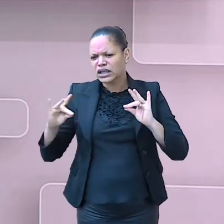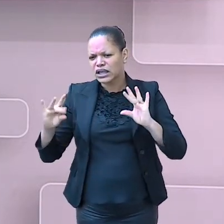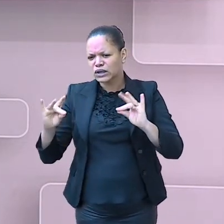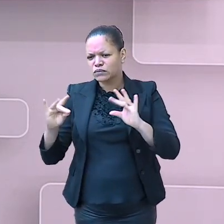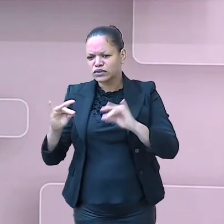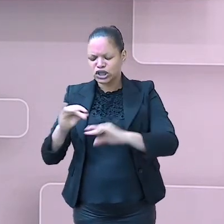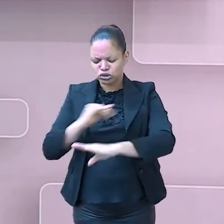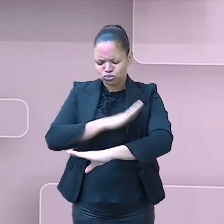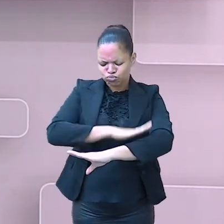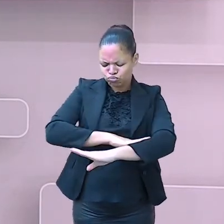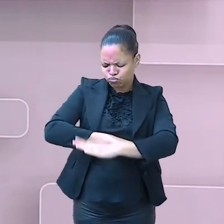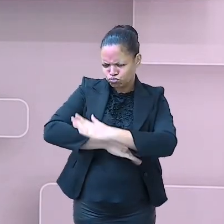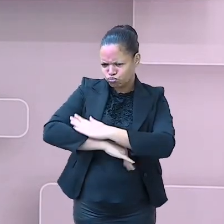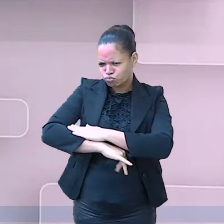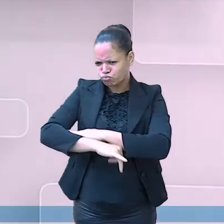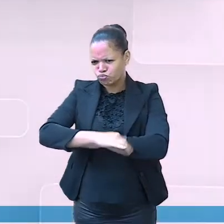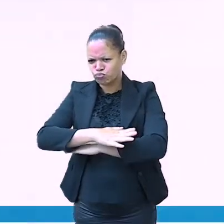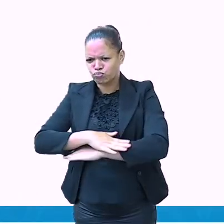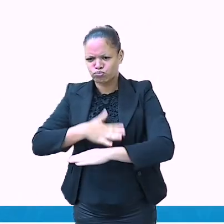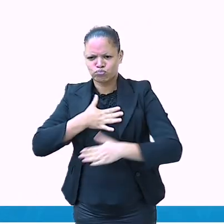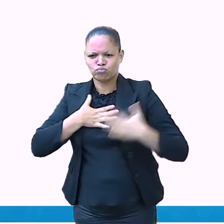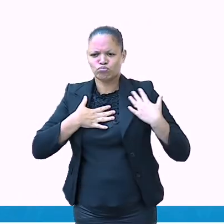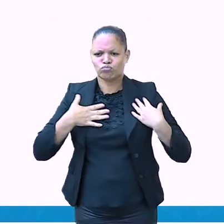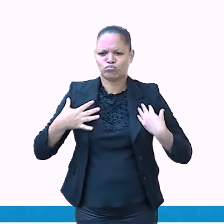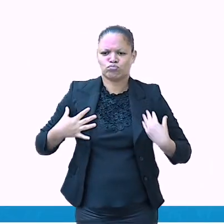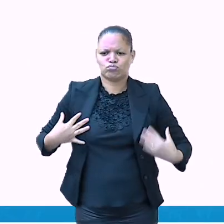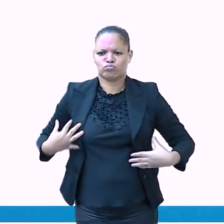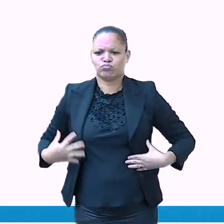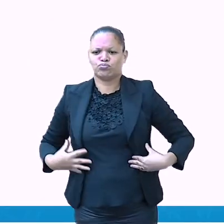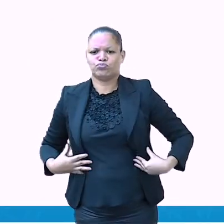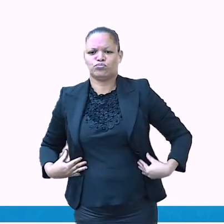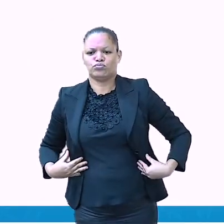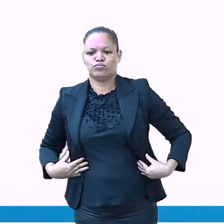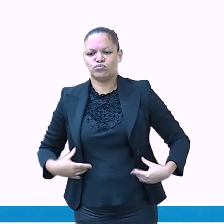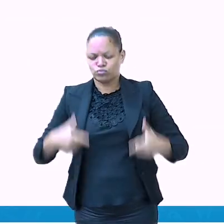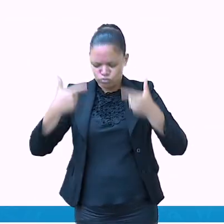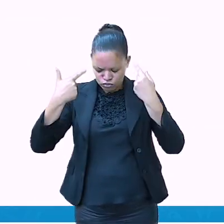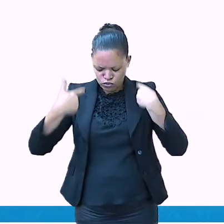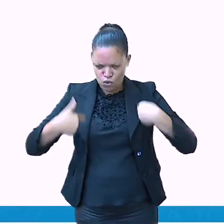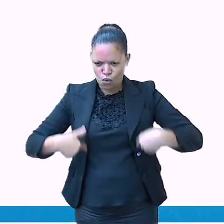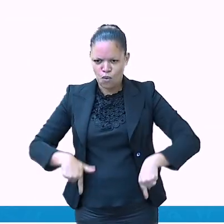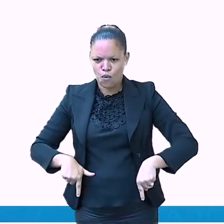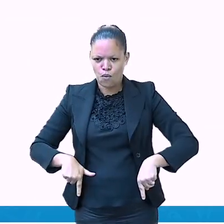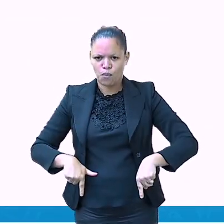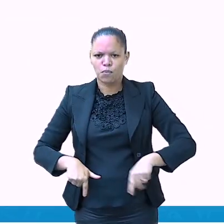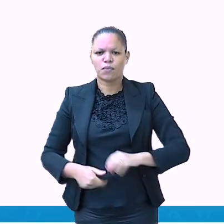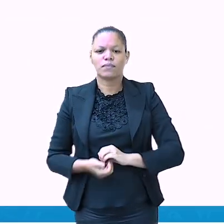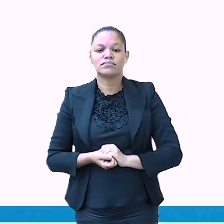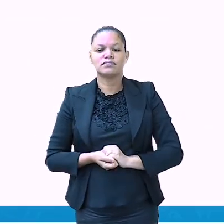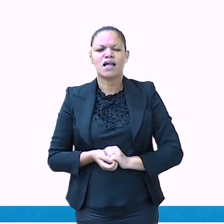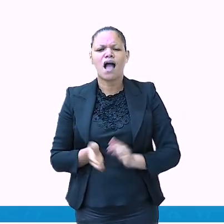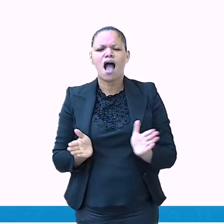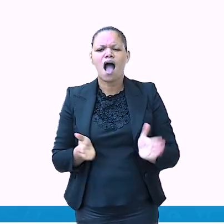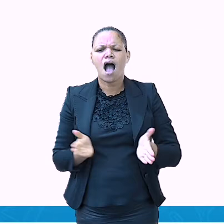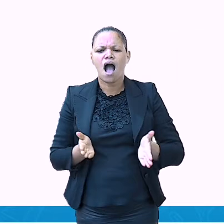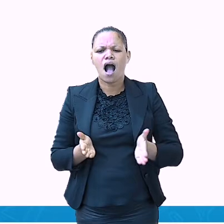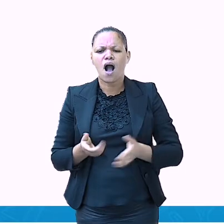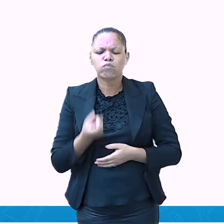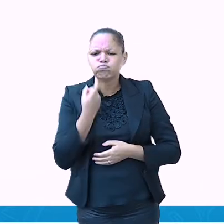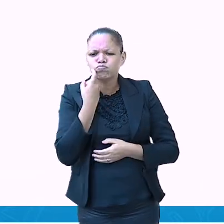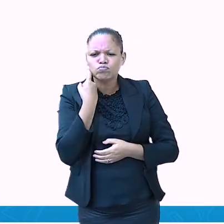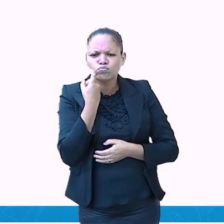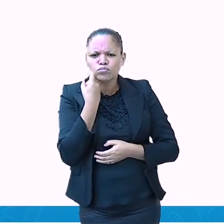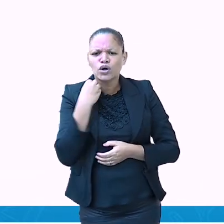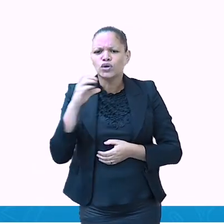Agora nós vamos falar dos peixes ósseos. Eles têm um esqueleto calcificado, então eles têm um esqueleto